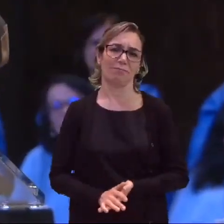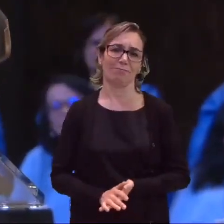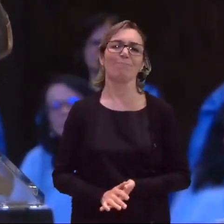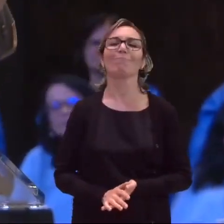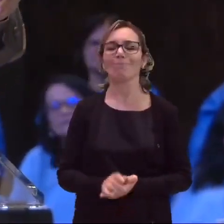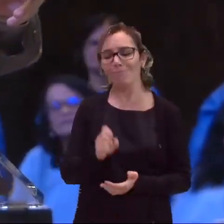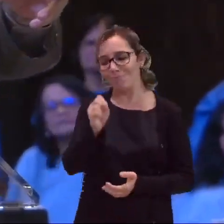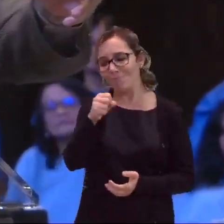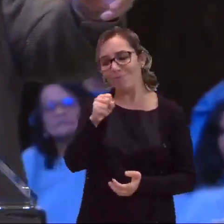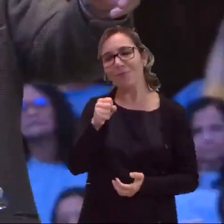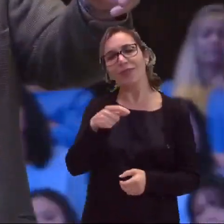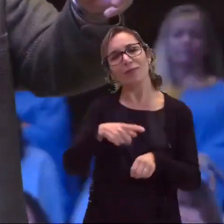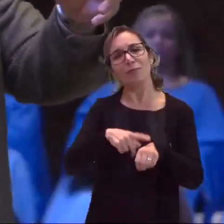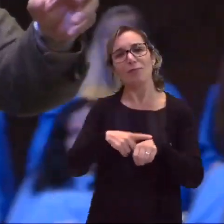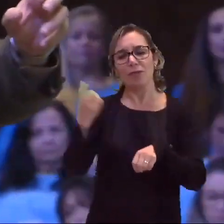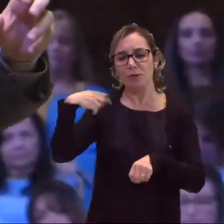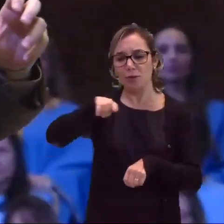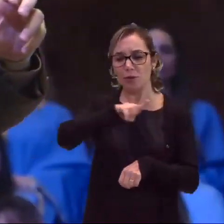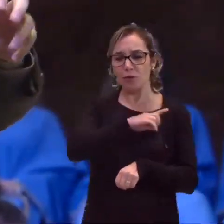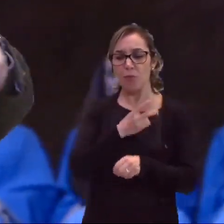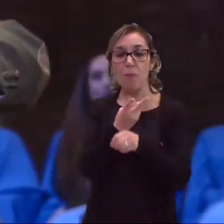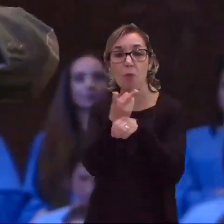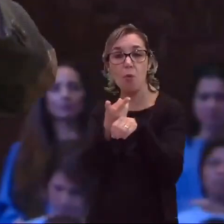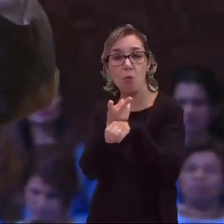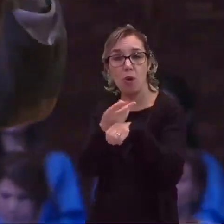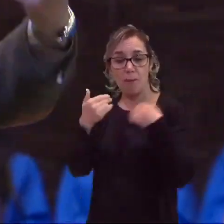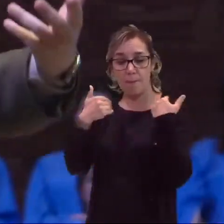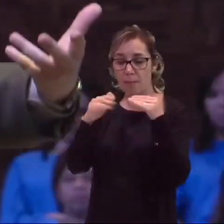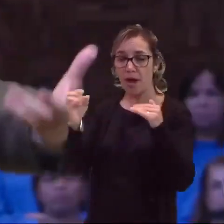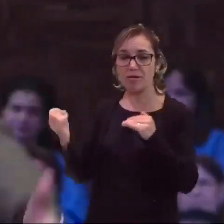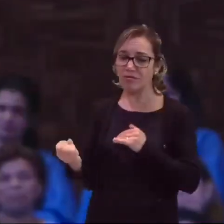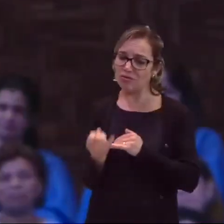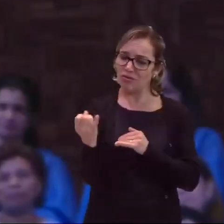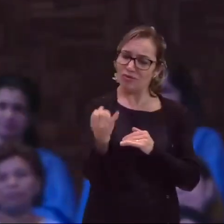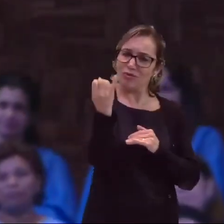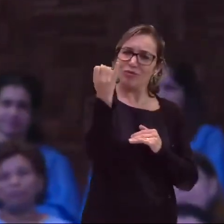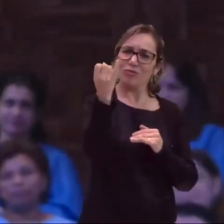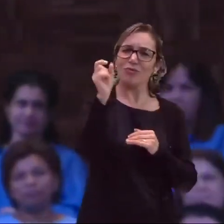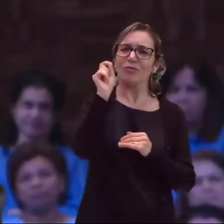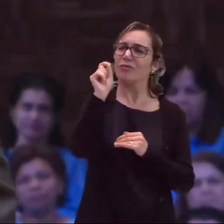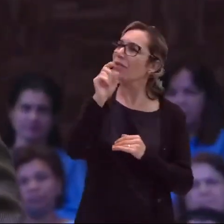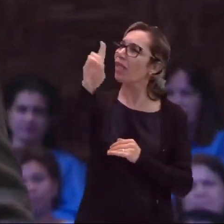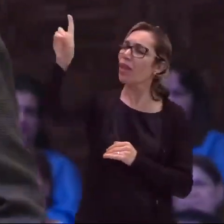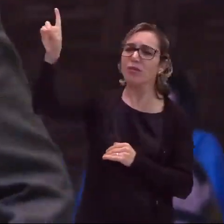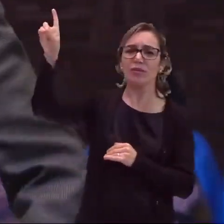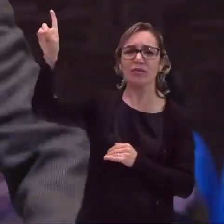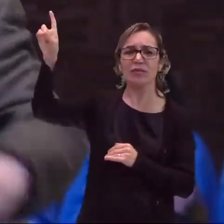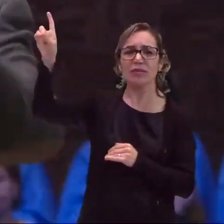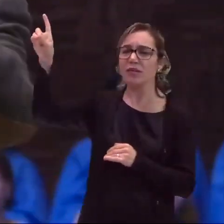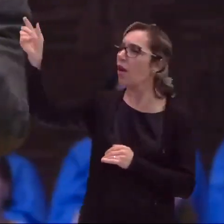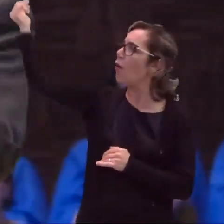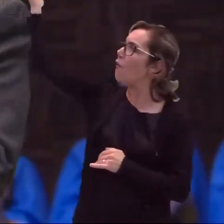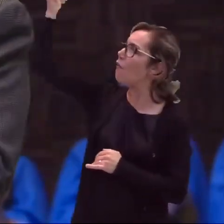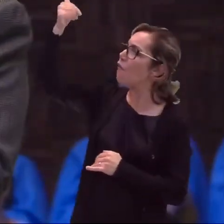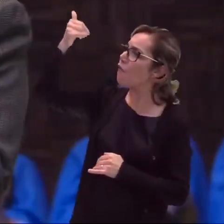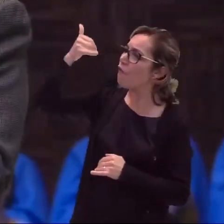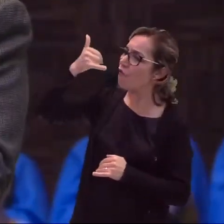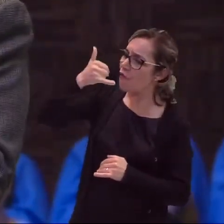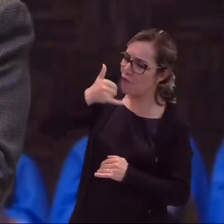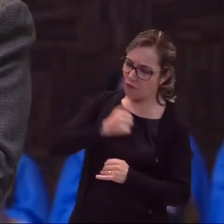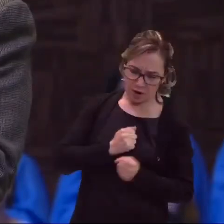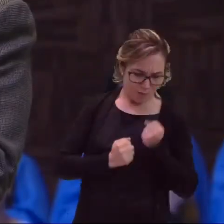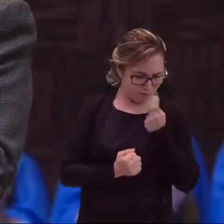Espírito Santo e o Espírito Santo transborda dentro do nosso coração você quer ser